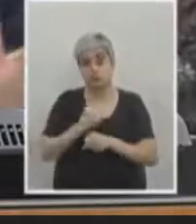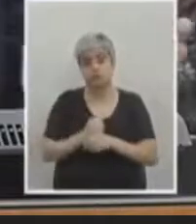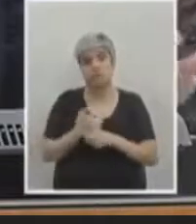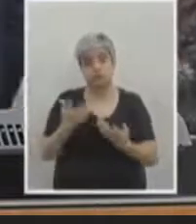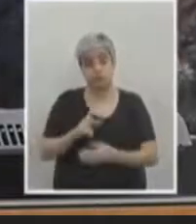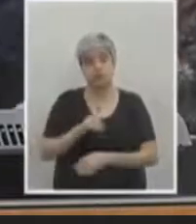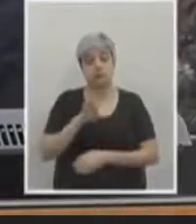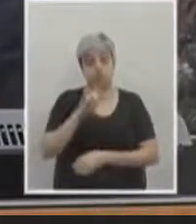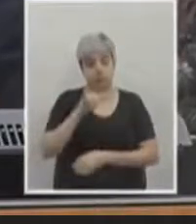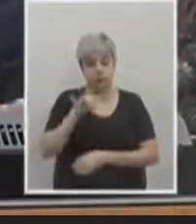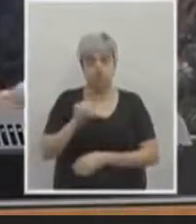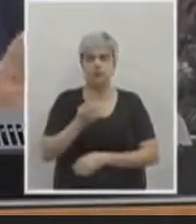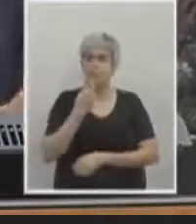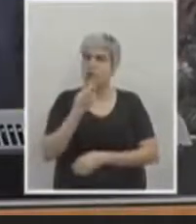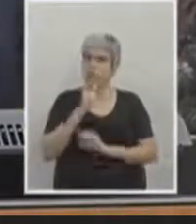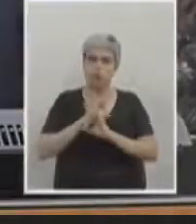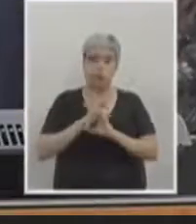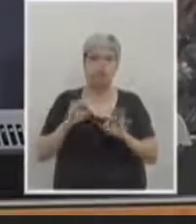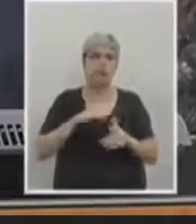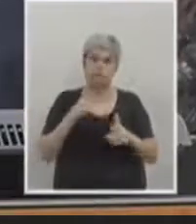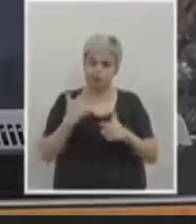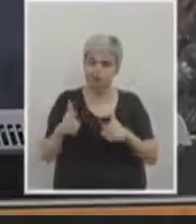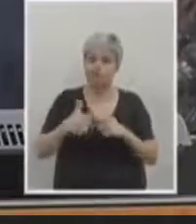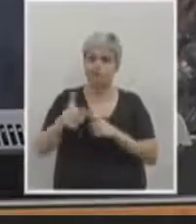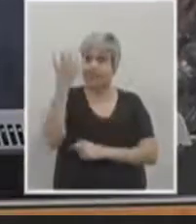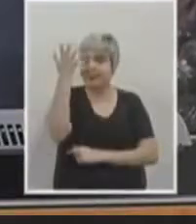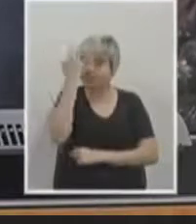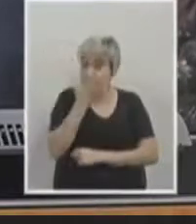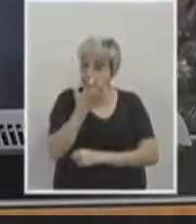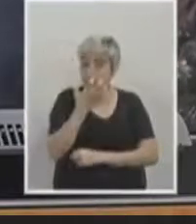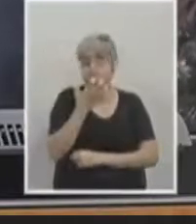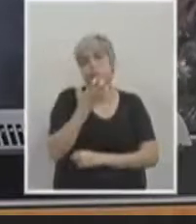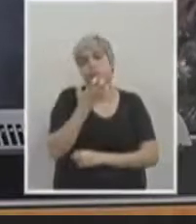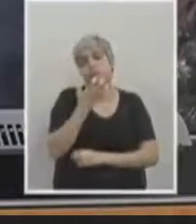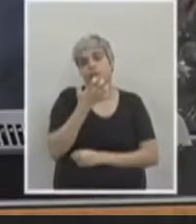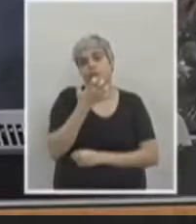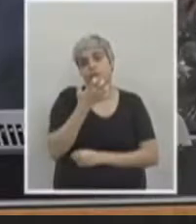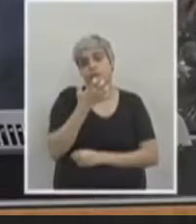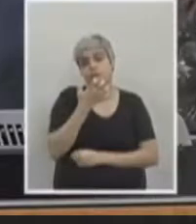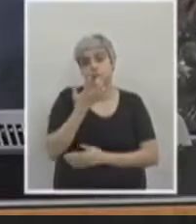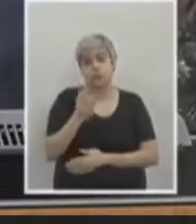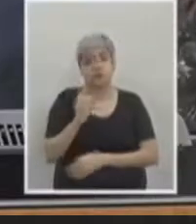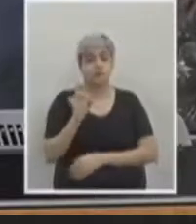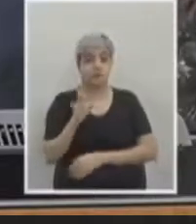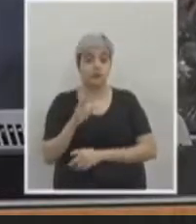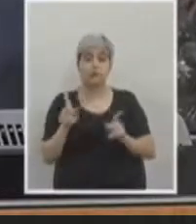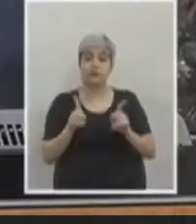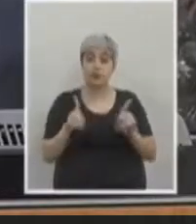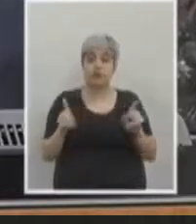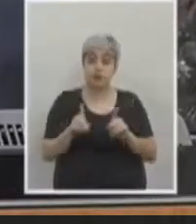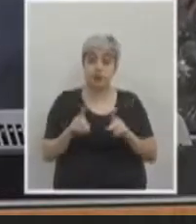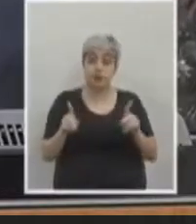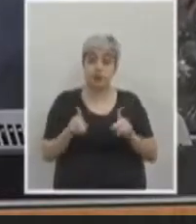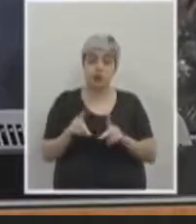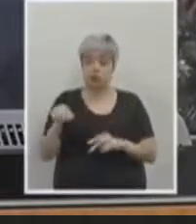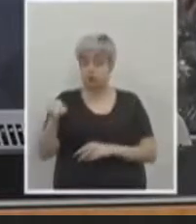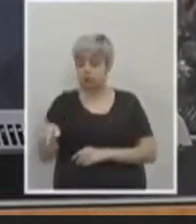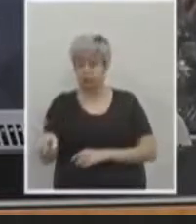essa discussão. Nós temos um problema que é sério e que atinge não só os professores designados de